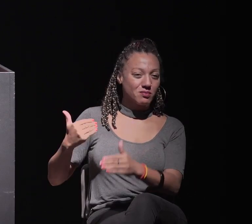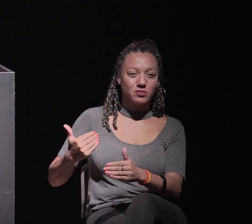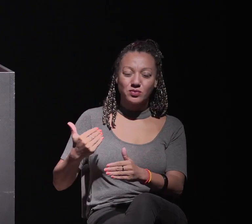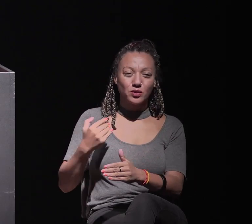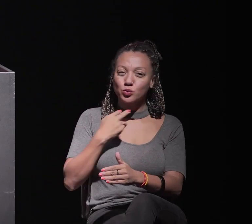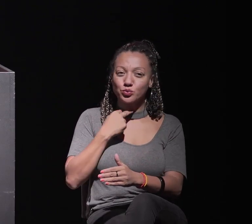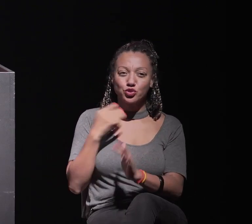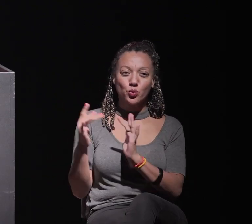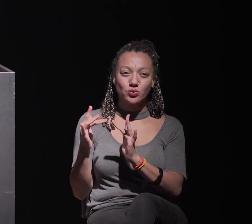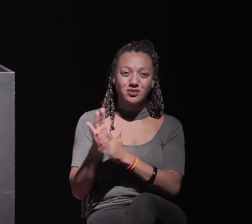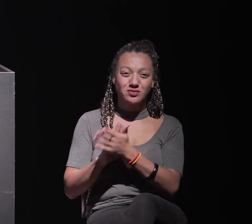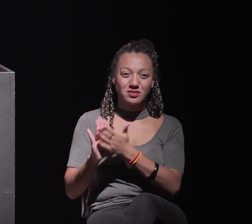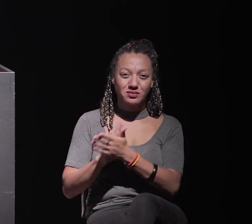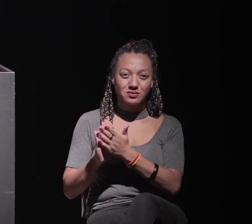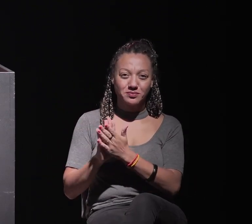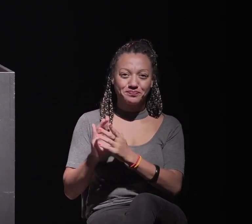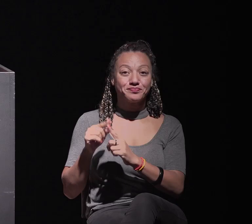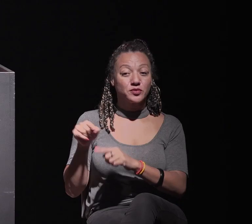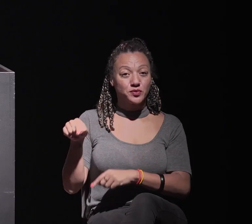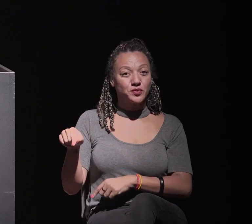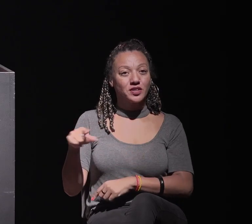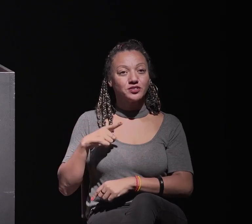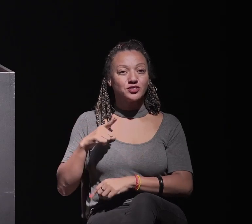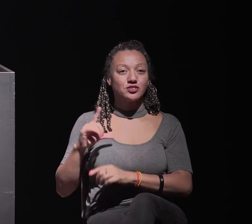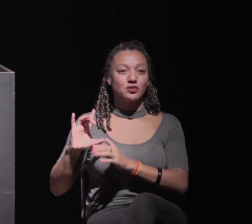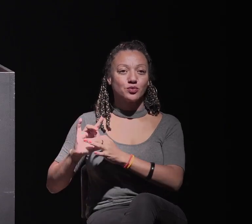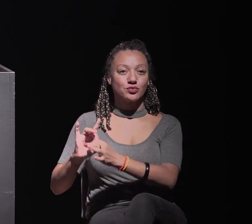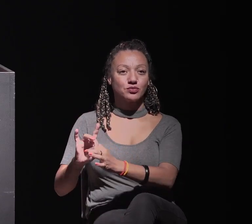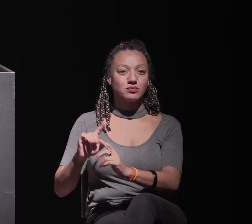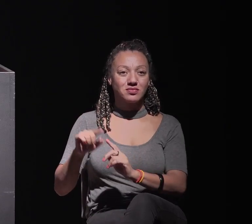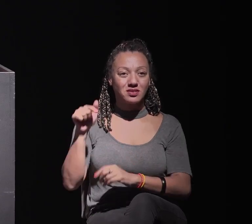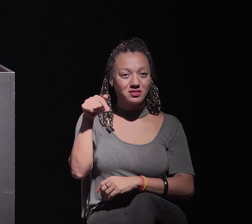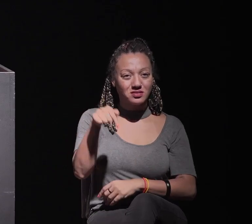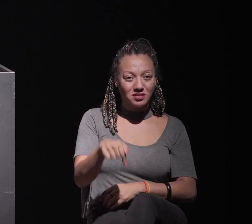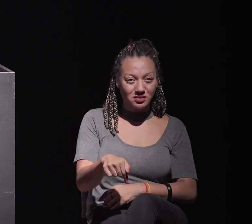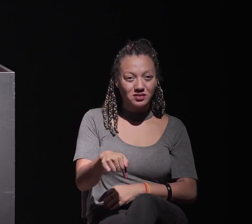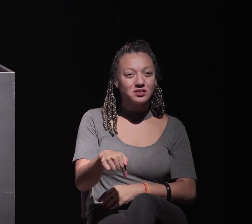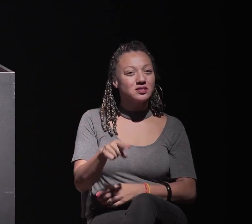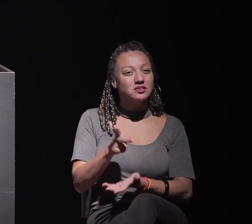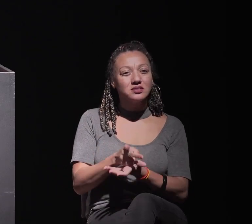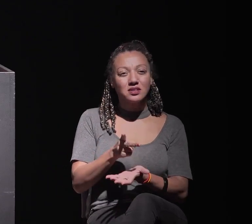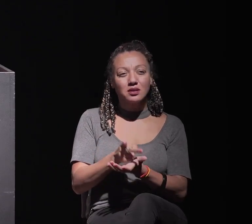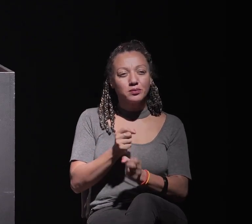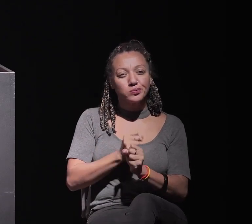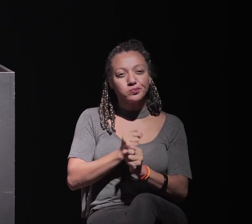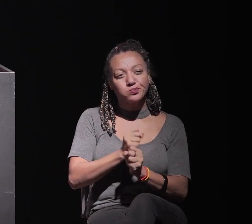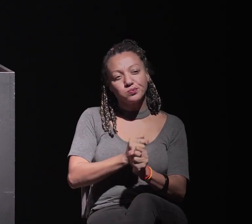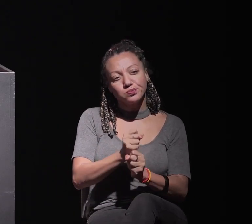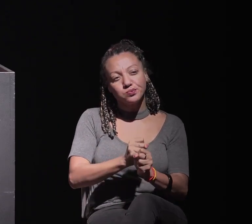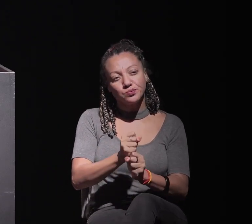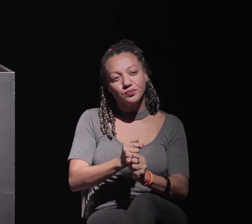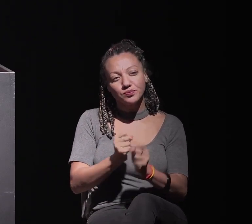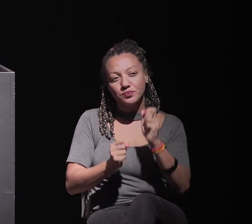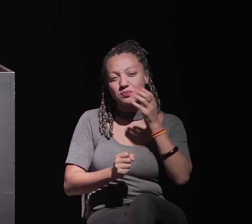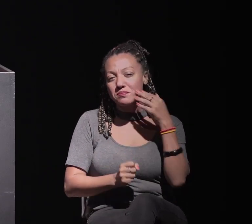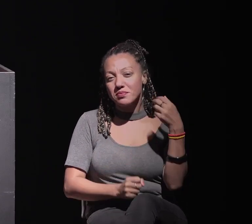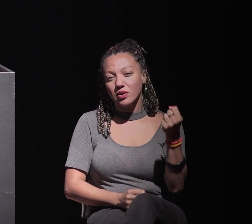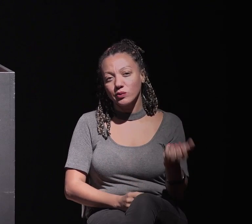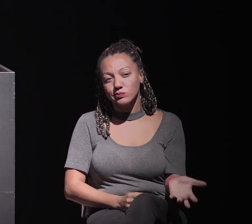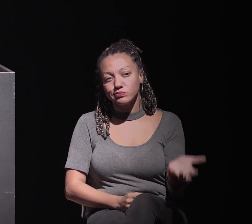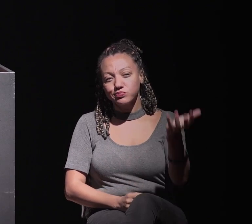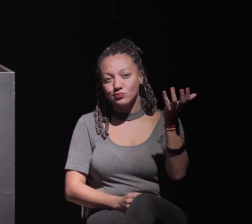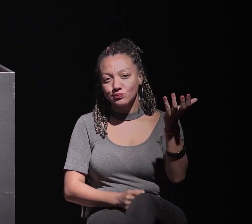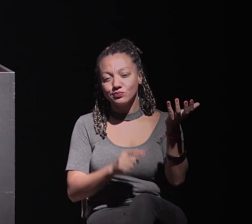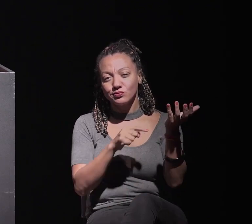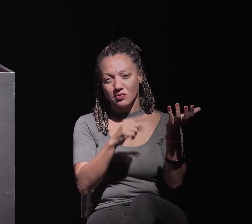contexto, diferente do Brasil, onde há o tempo todo uma exaltação da branquitude, não só estética, como também